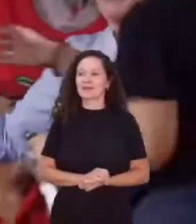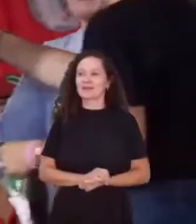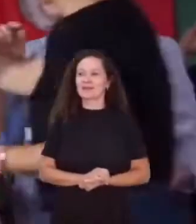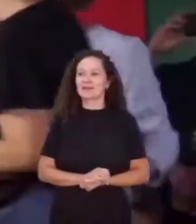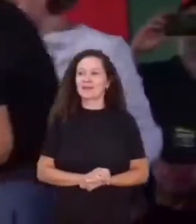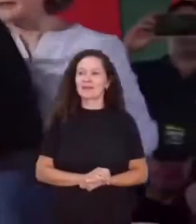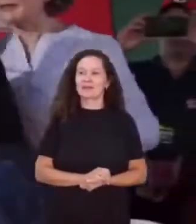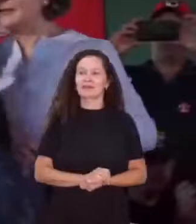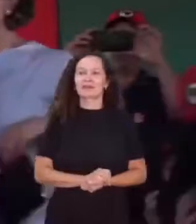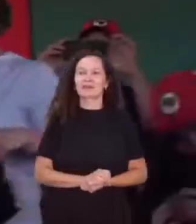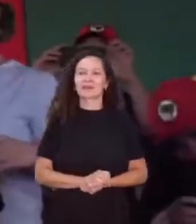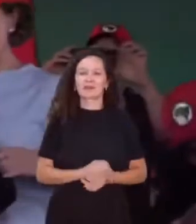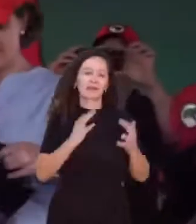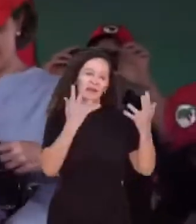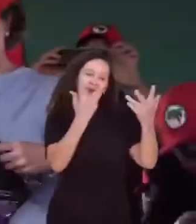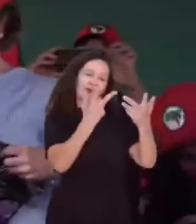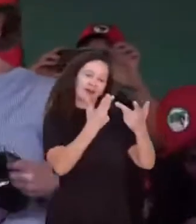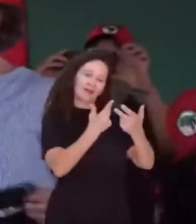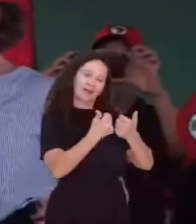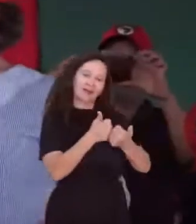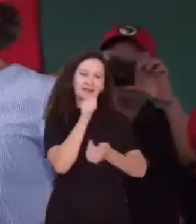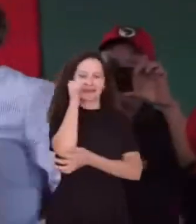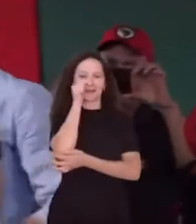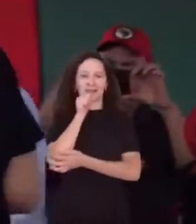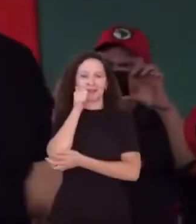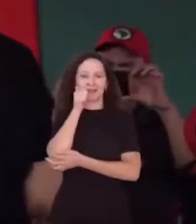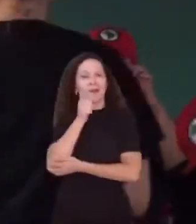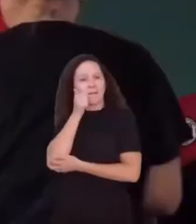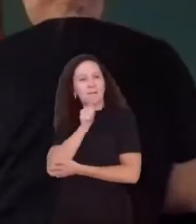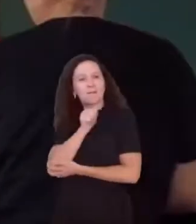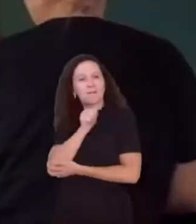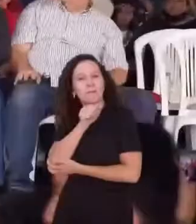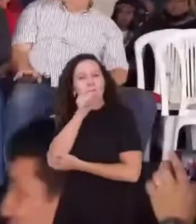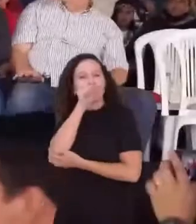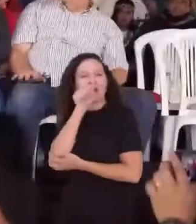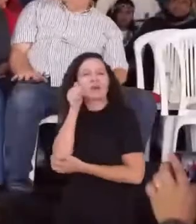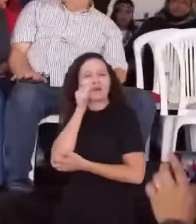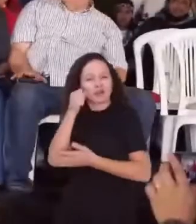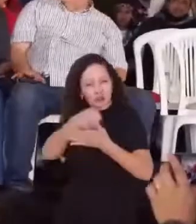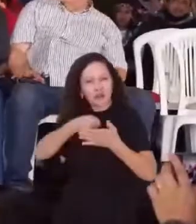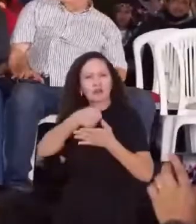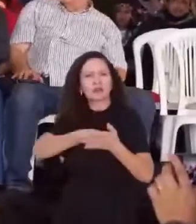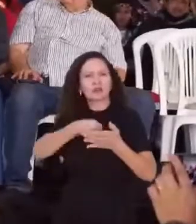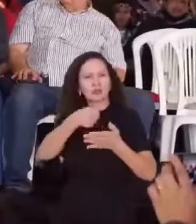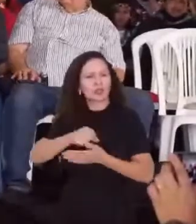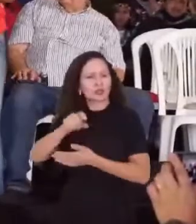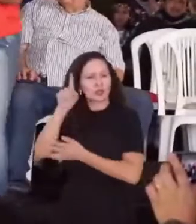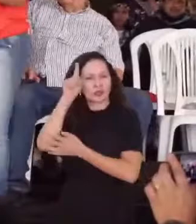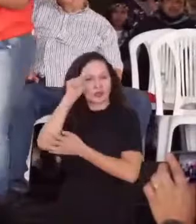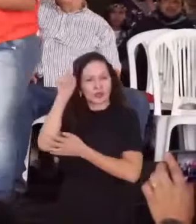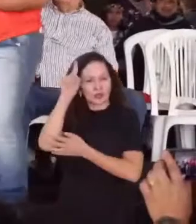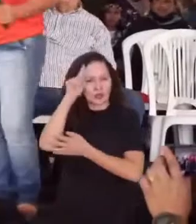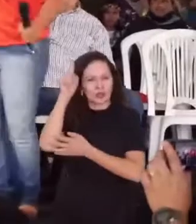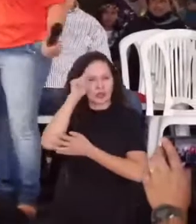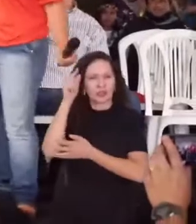maravilhosas, mães, mulheres que lutam todos os dias. Mulher bonita é mulher que luta!